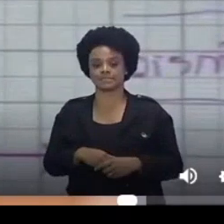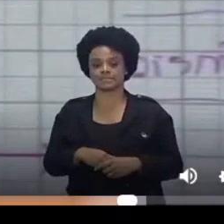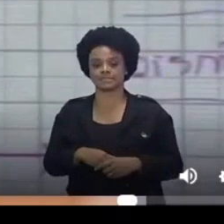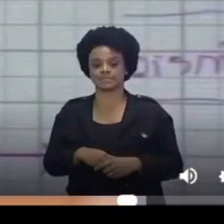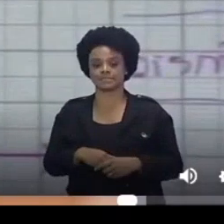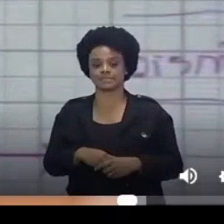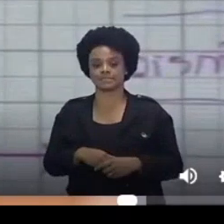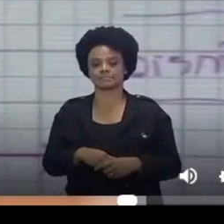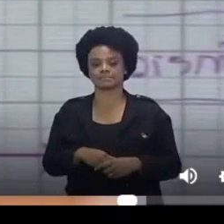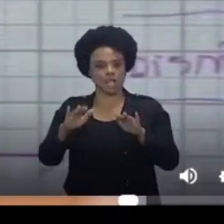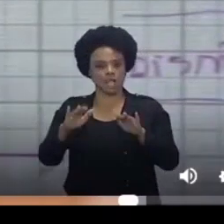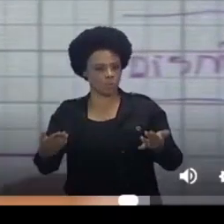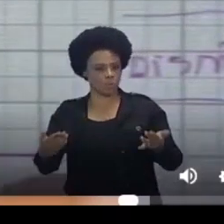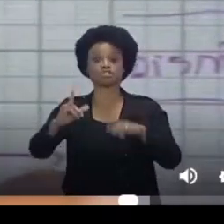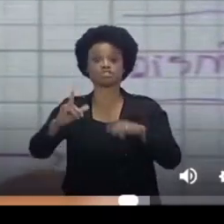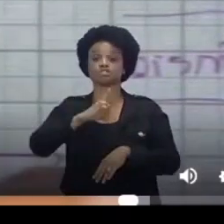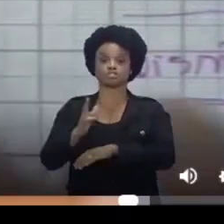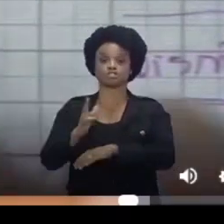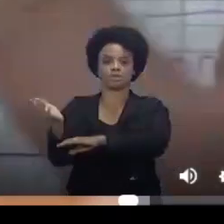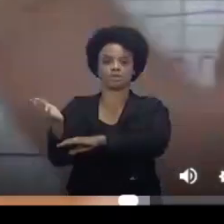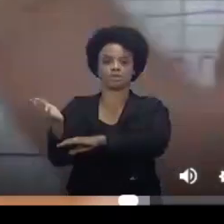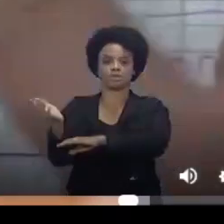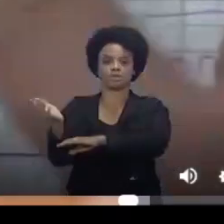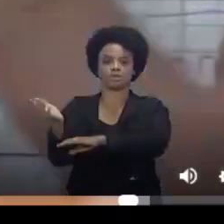quando nós temos a aceleração,